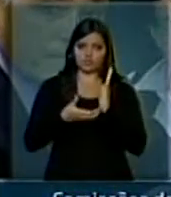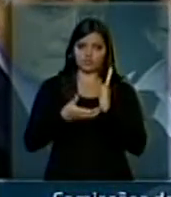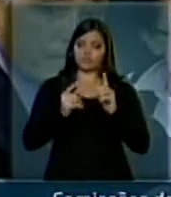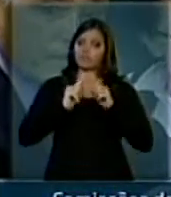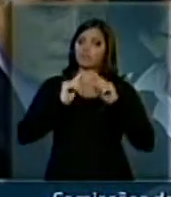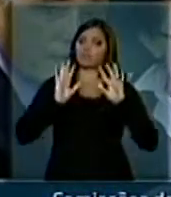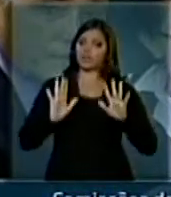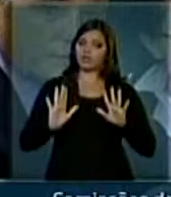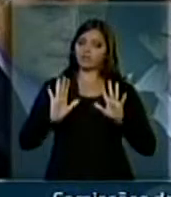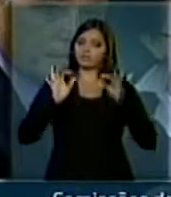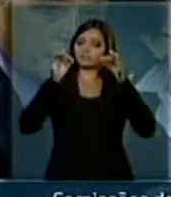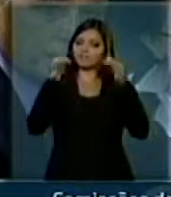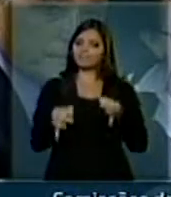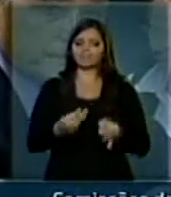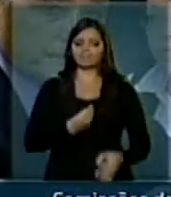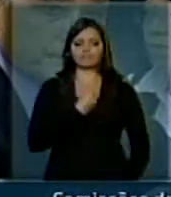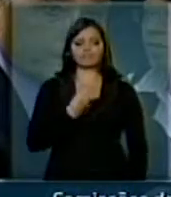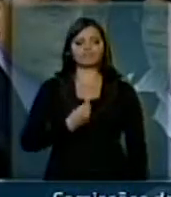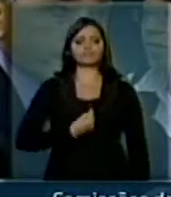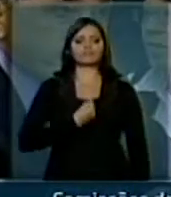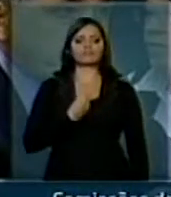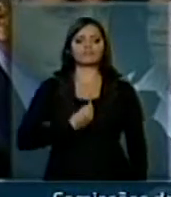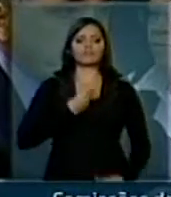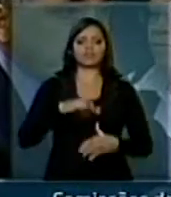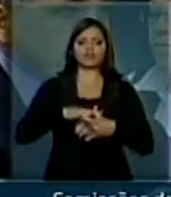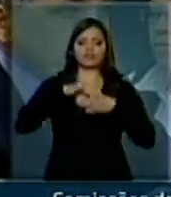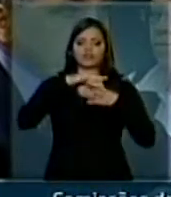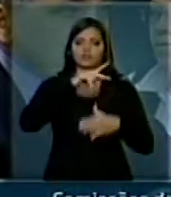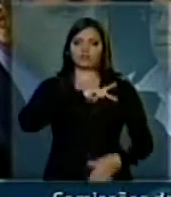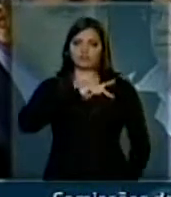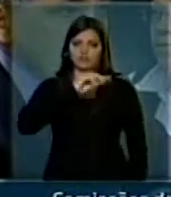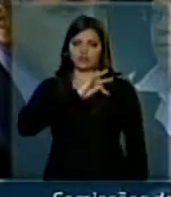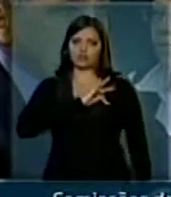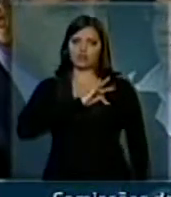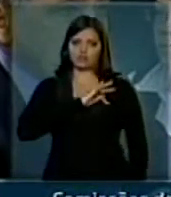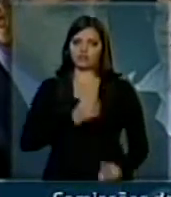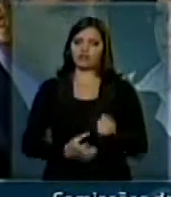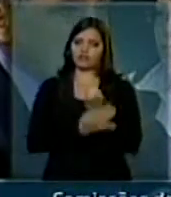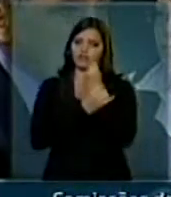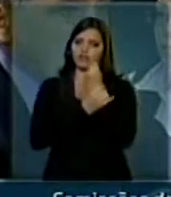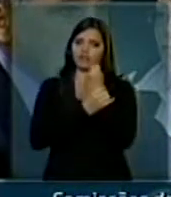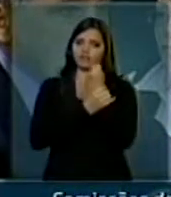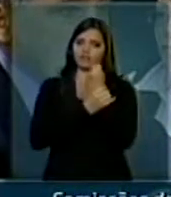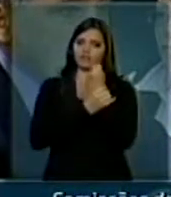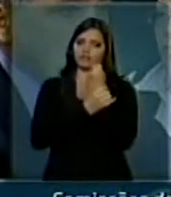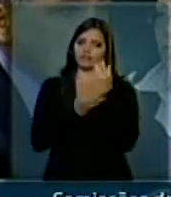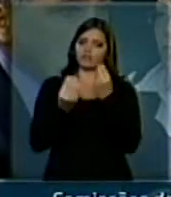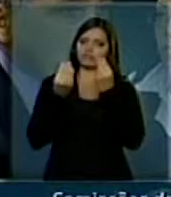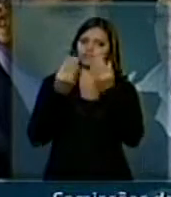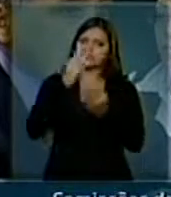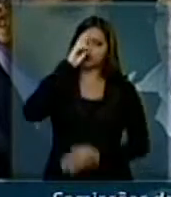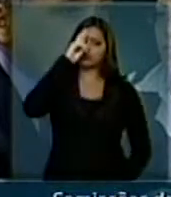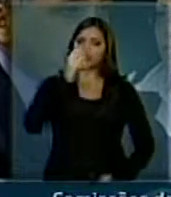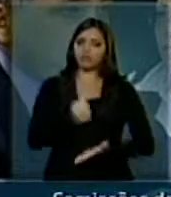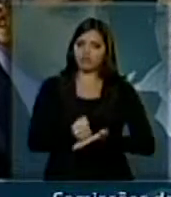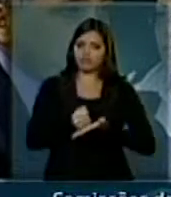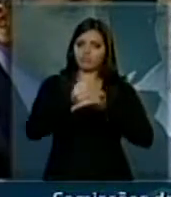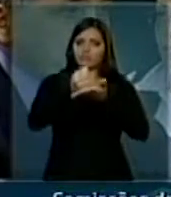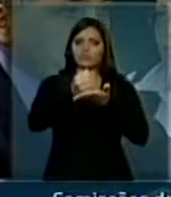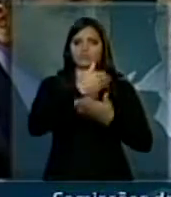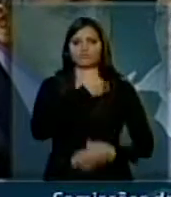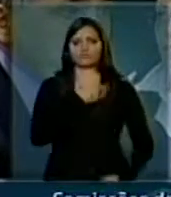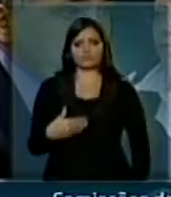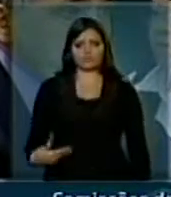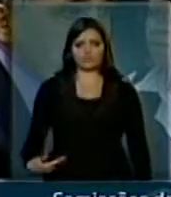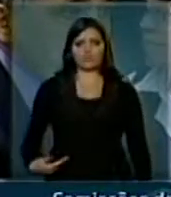mas certamente a presença do líder do governo garante a Vossa Excelência o apoio da base do